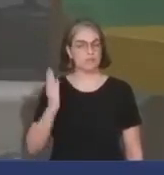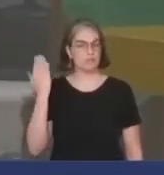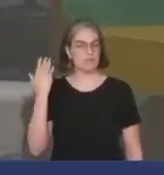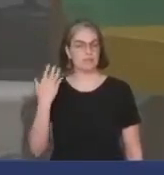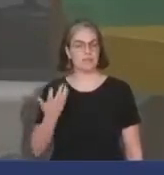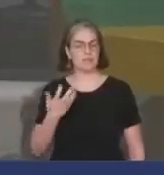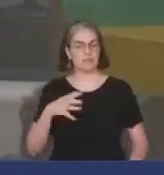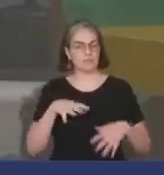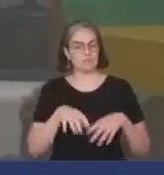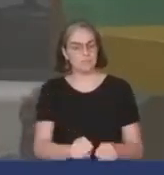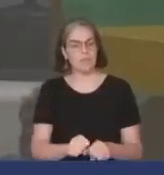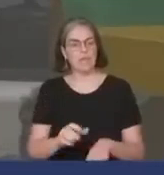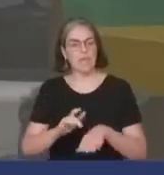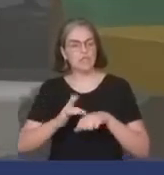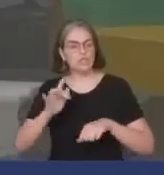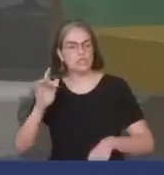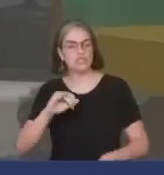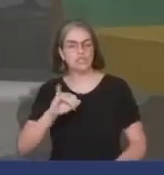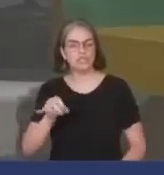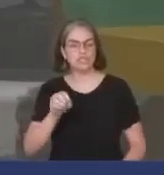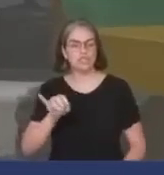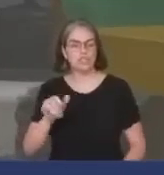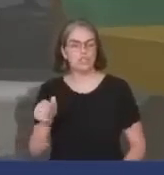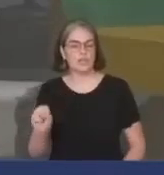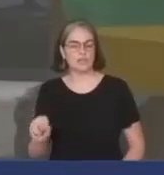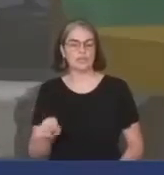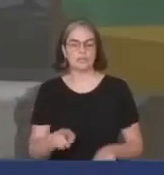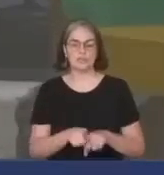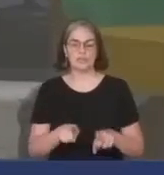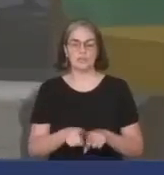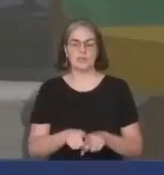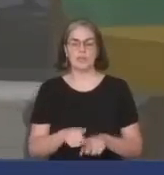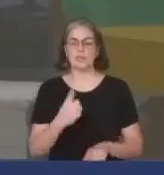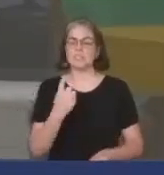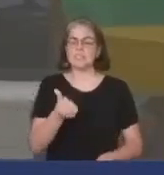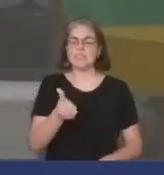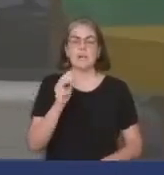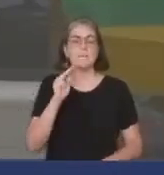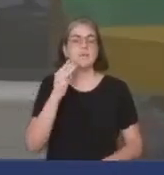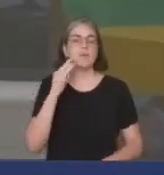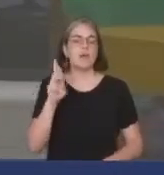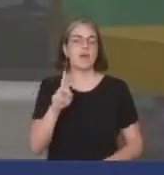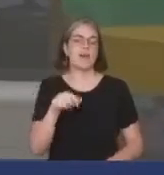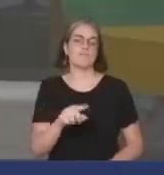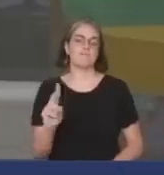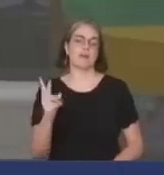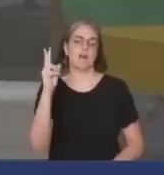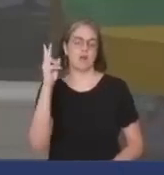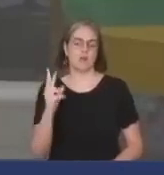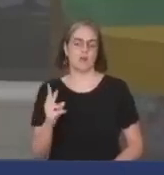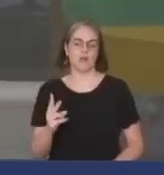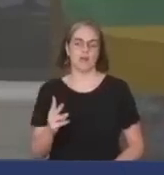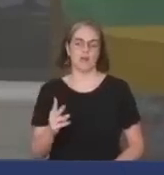um estojo de joias e quis se apossar de umas joias de 16 milhões de reais,